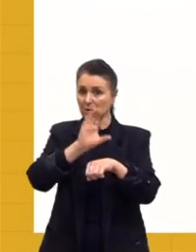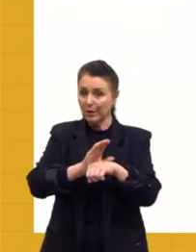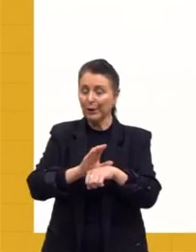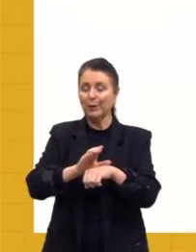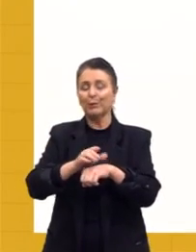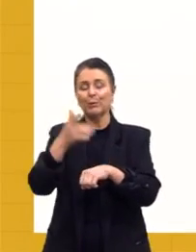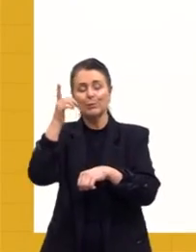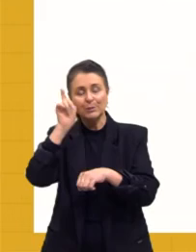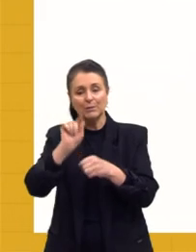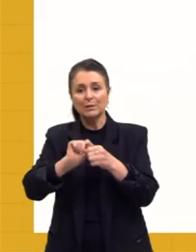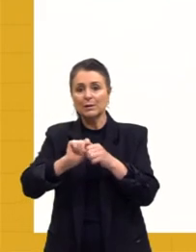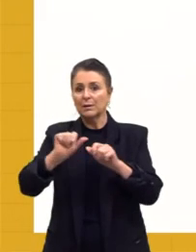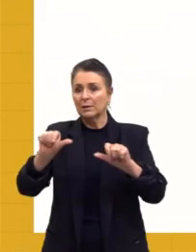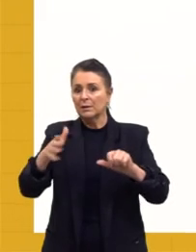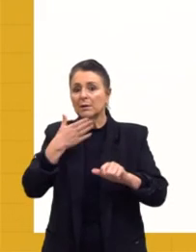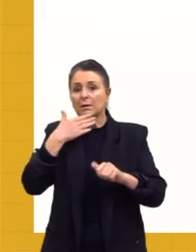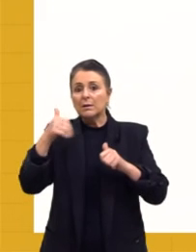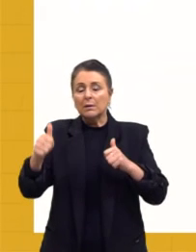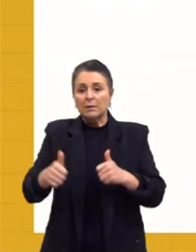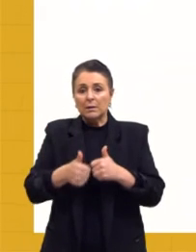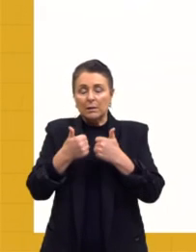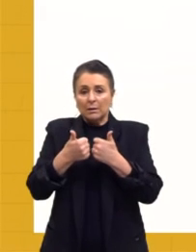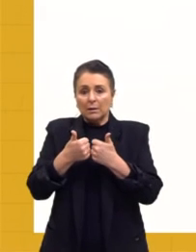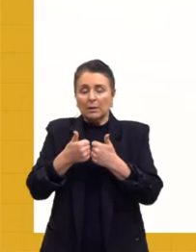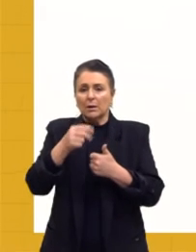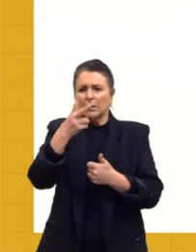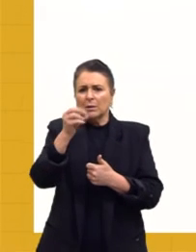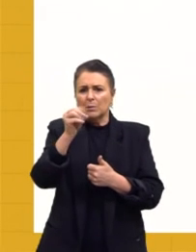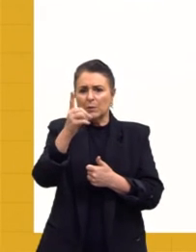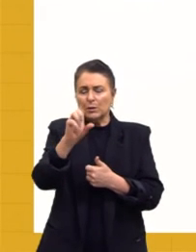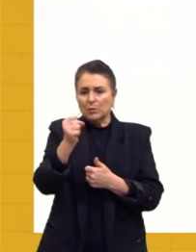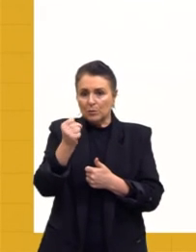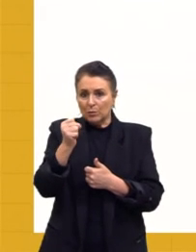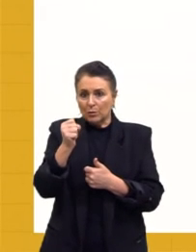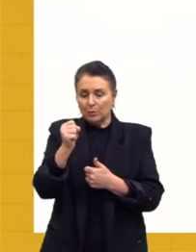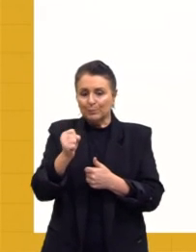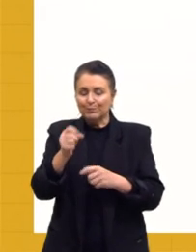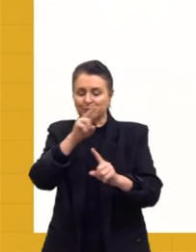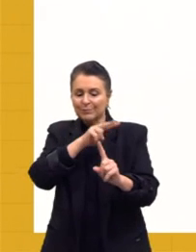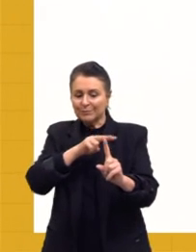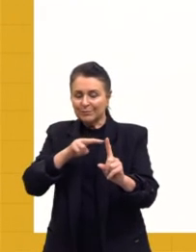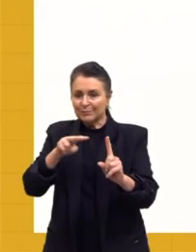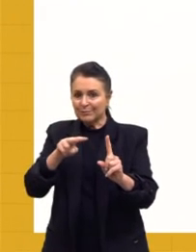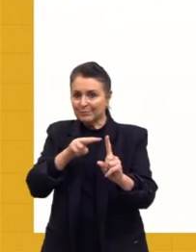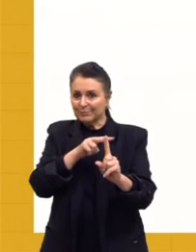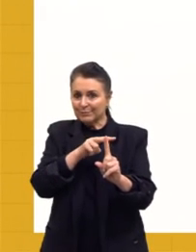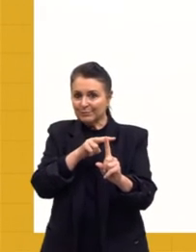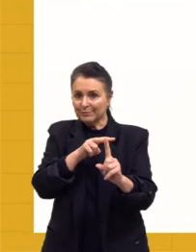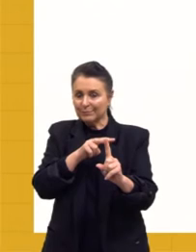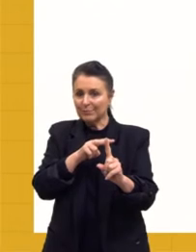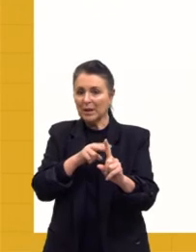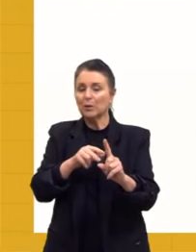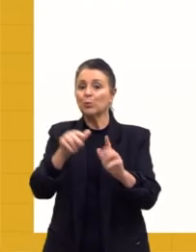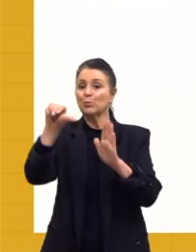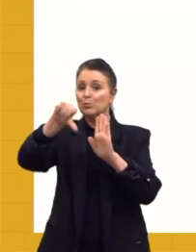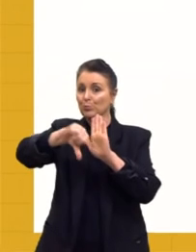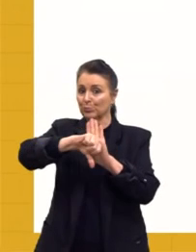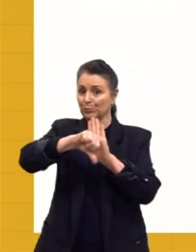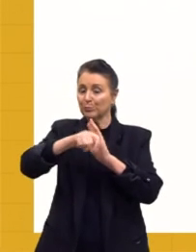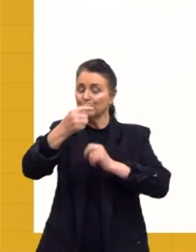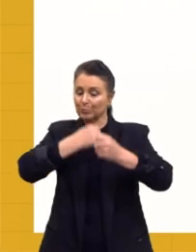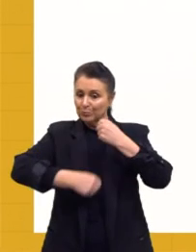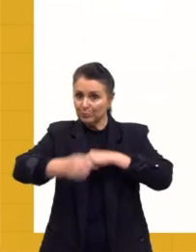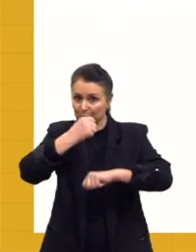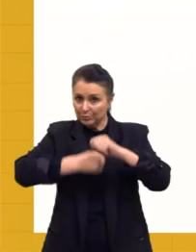melhor aquela coisa toda tá em 2018 sobre essa Ótica aí da grande recessão nós tivemos